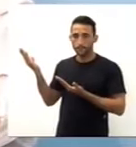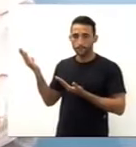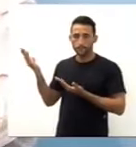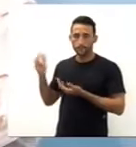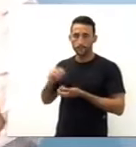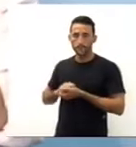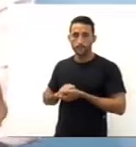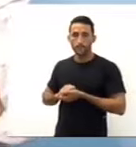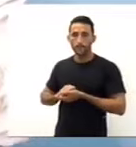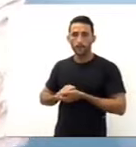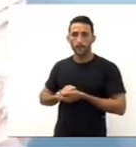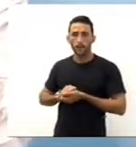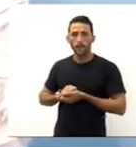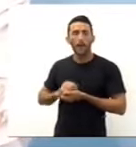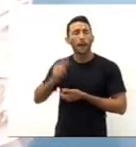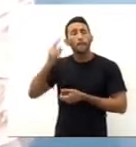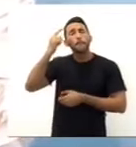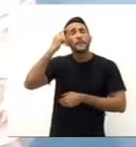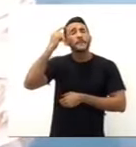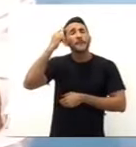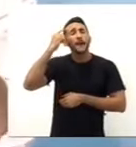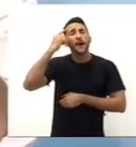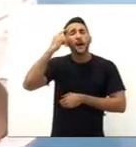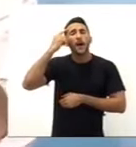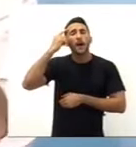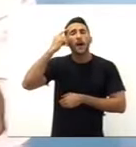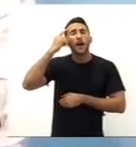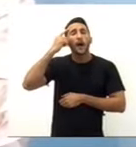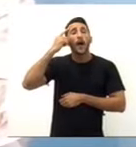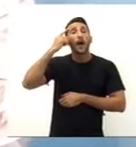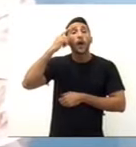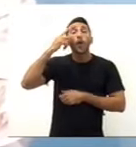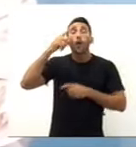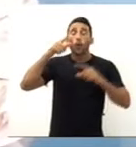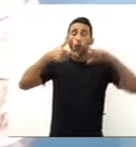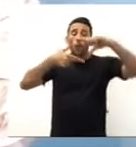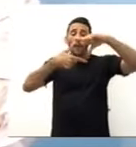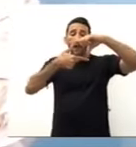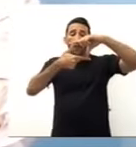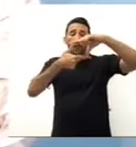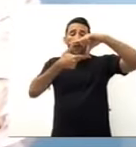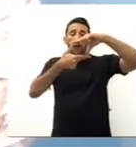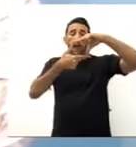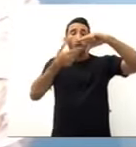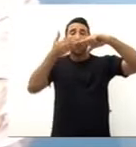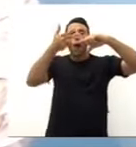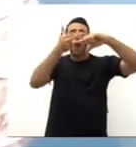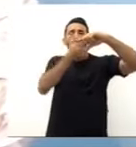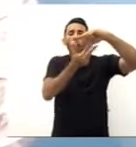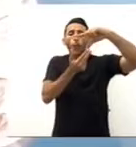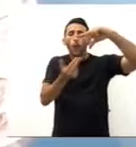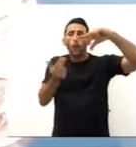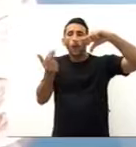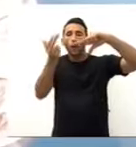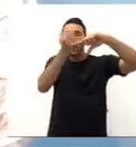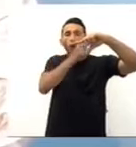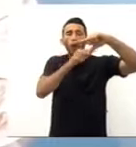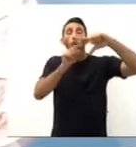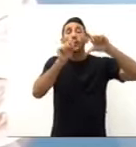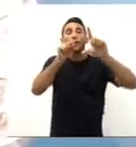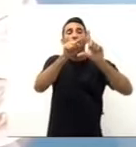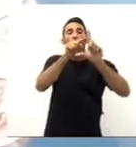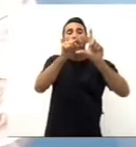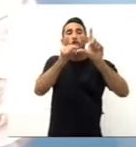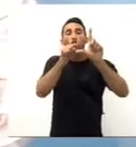quadrado. Então, vamos pensar um pouquinho. O quadrado tem todos os lados iguais. Os ângulos são 90 graus,